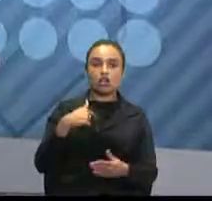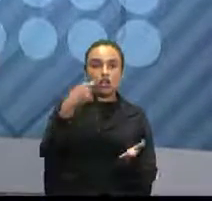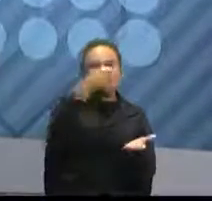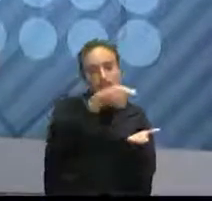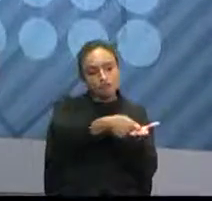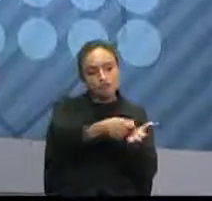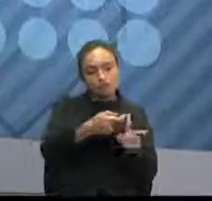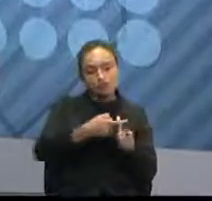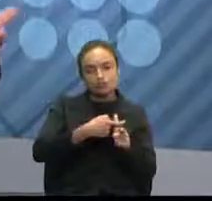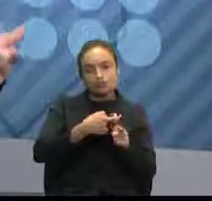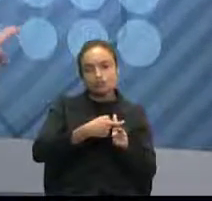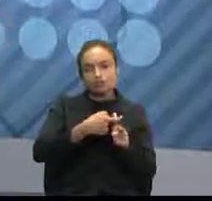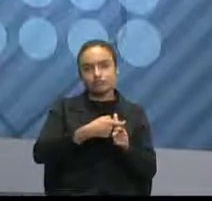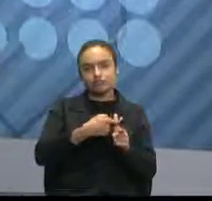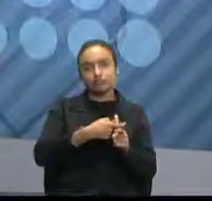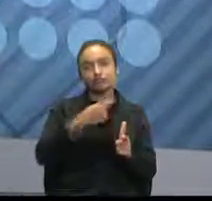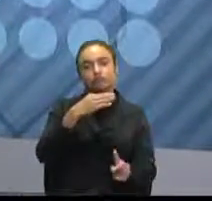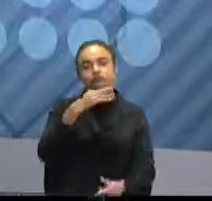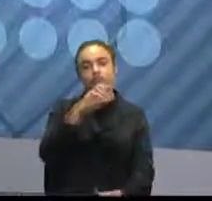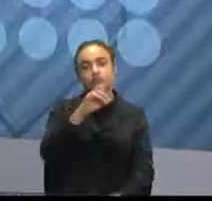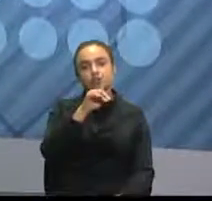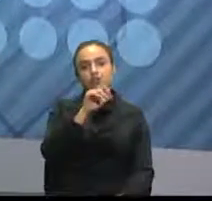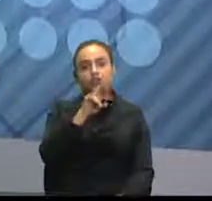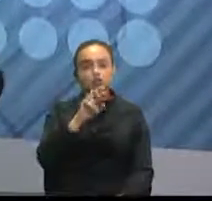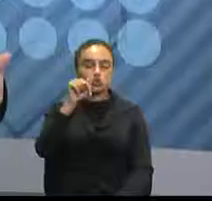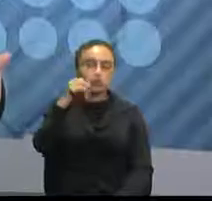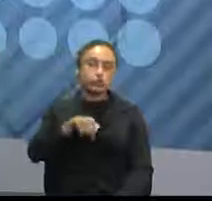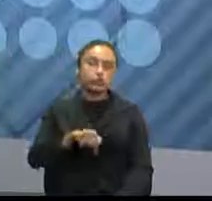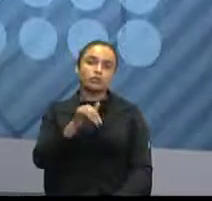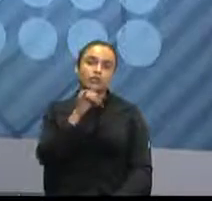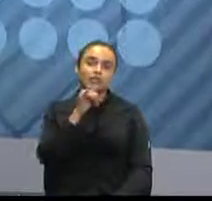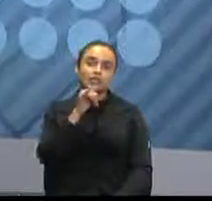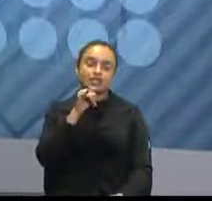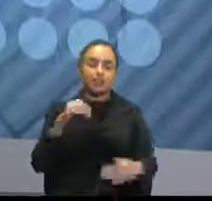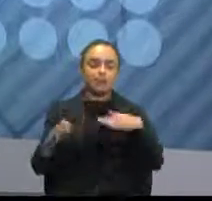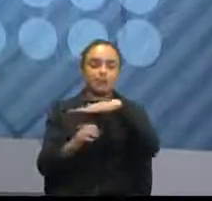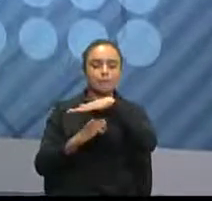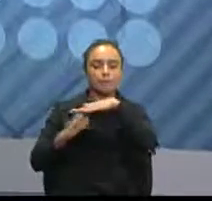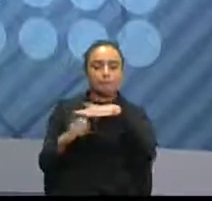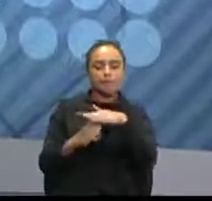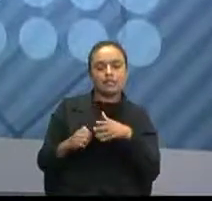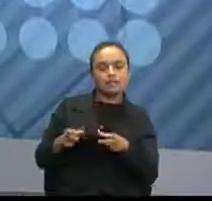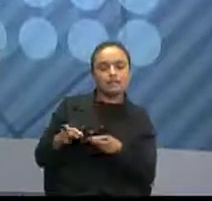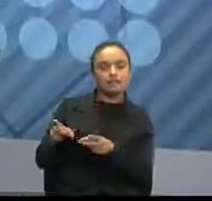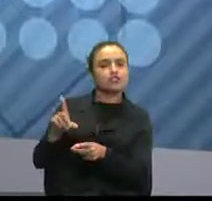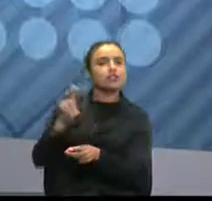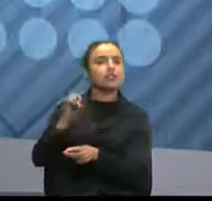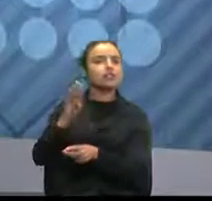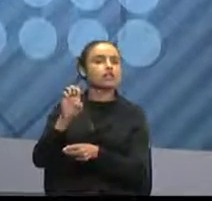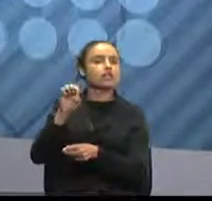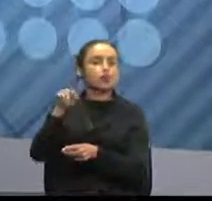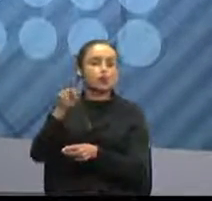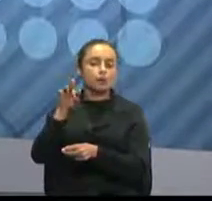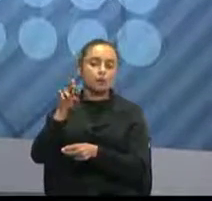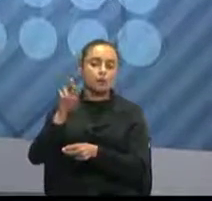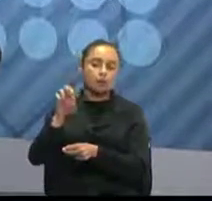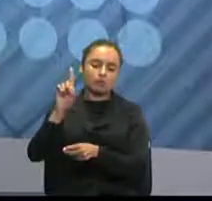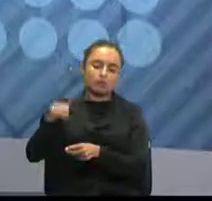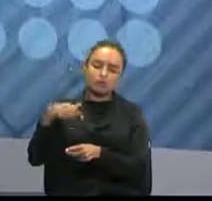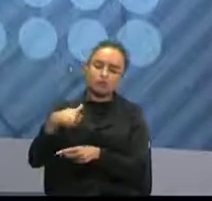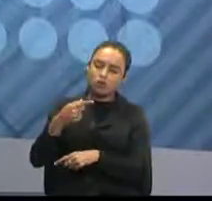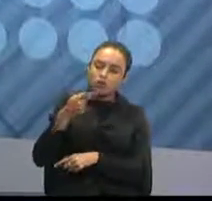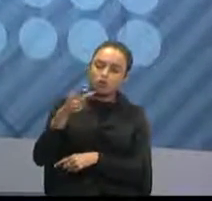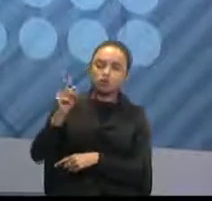credor aquela empresa por exemplo a empresa lança uma debênture falando o seguinte olha eu vou lançar debêntures é um